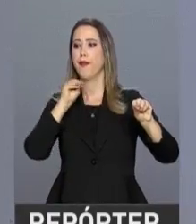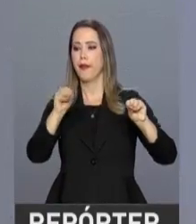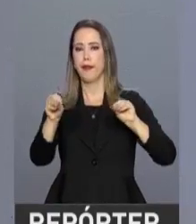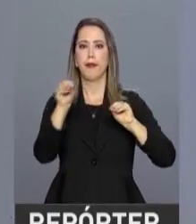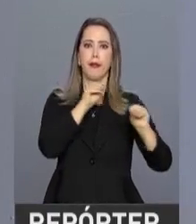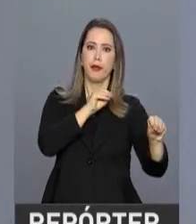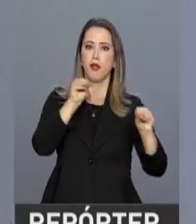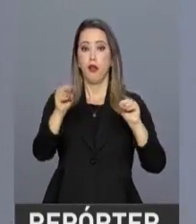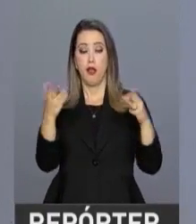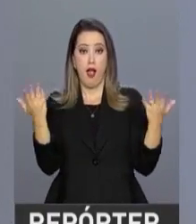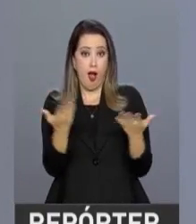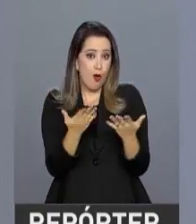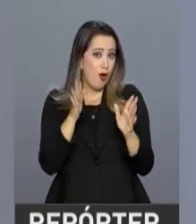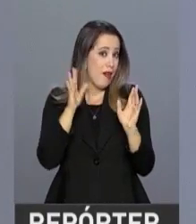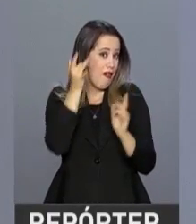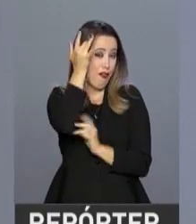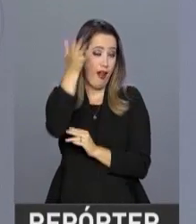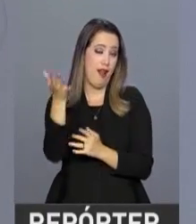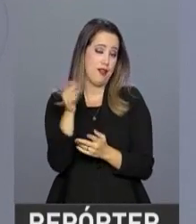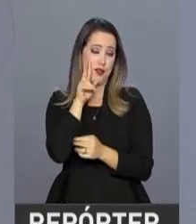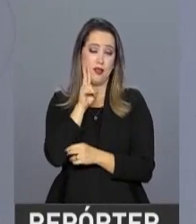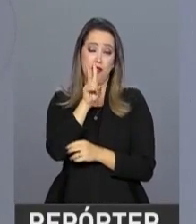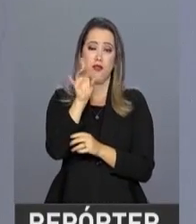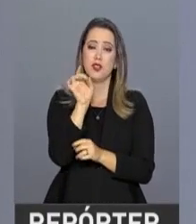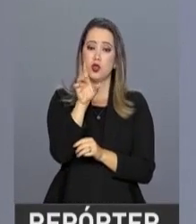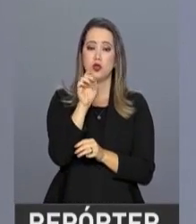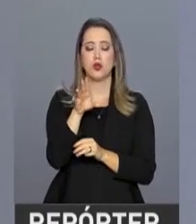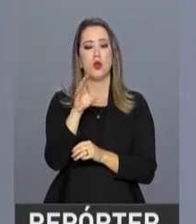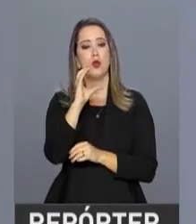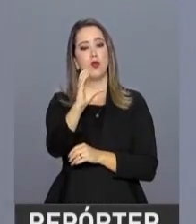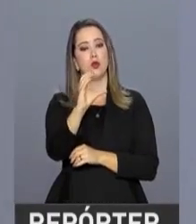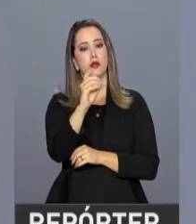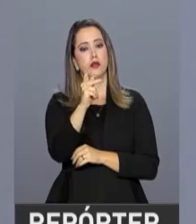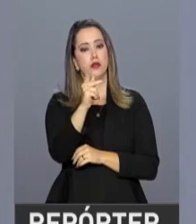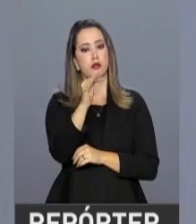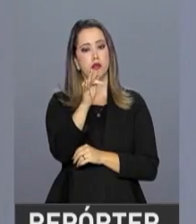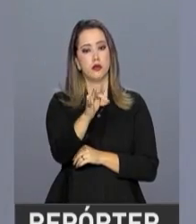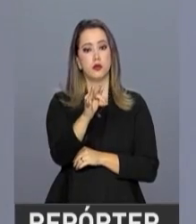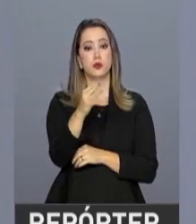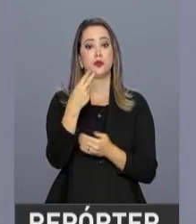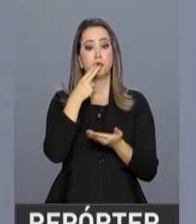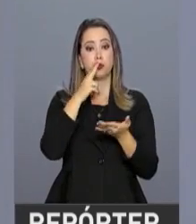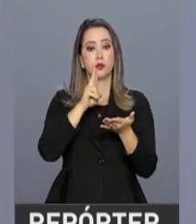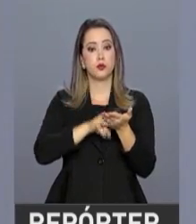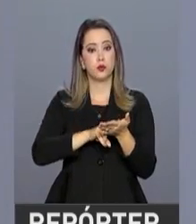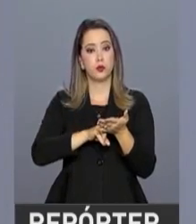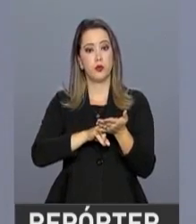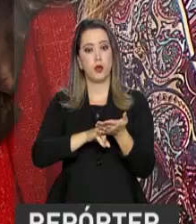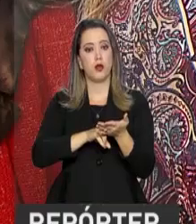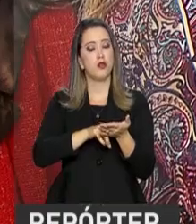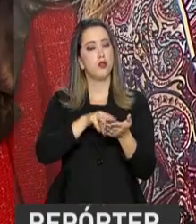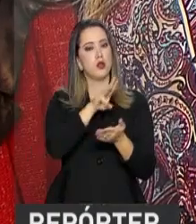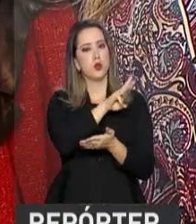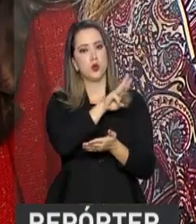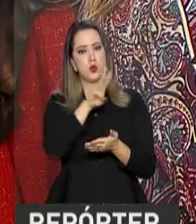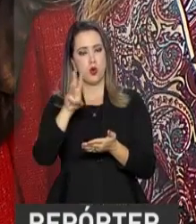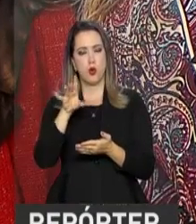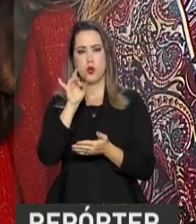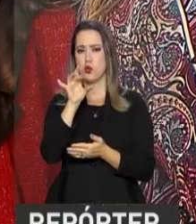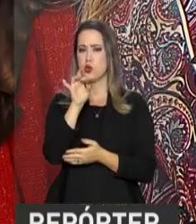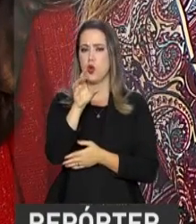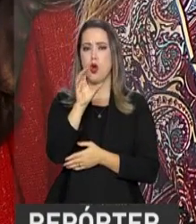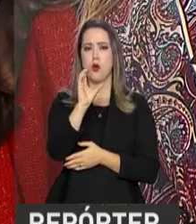a partir de agora rastrear uma encomenda não vai ser mais problema os correios lançaram um novo sistema que usa o